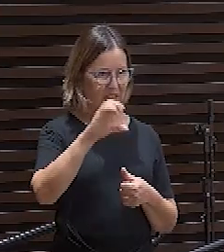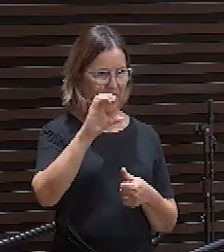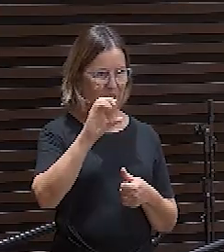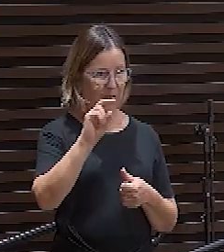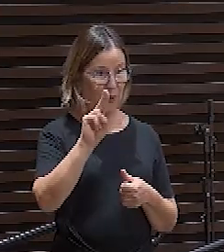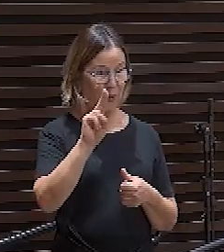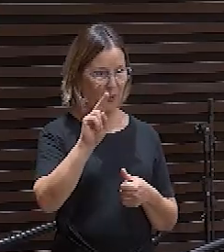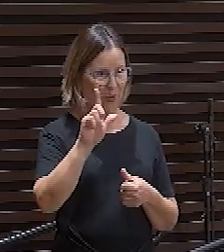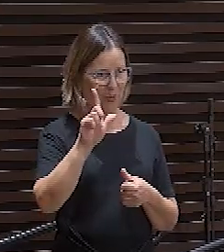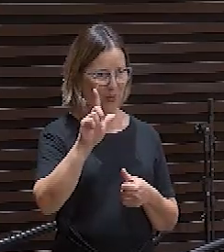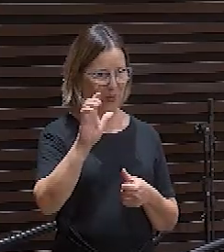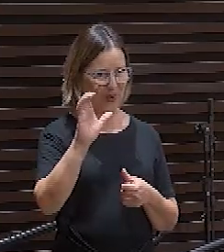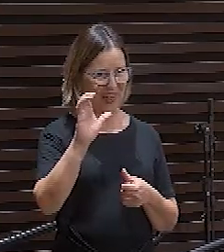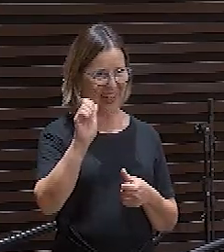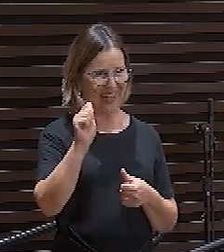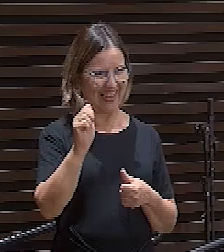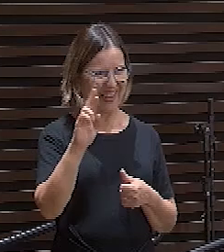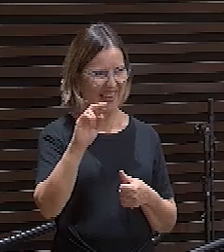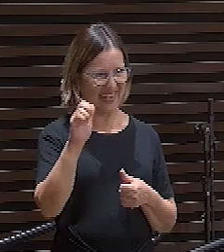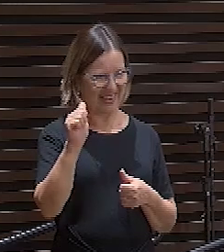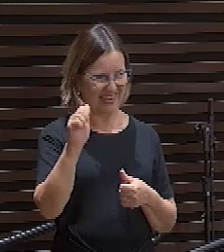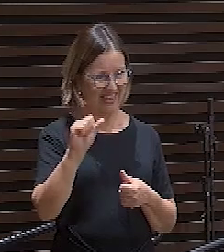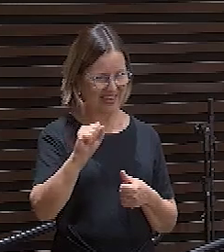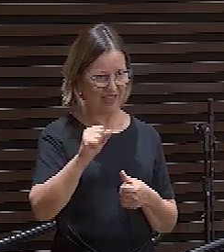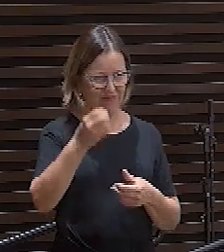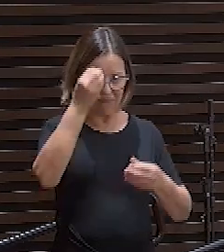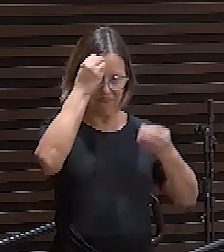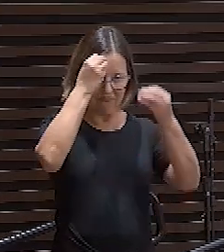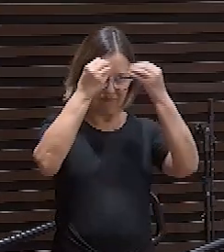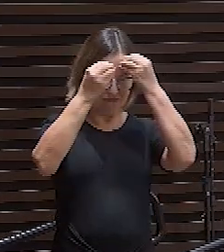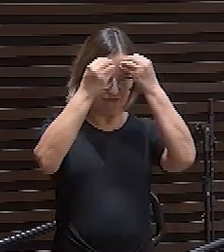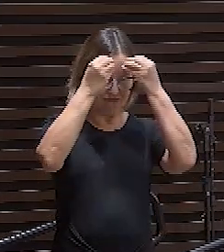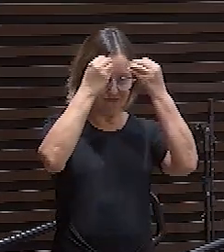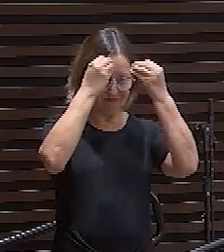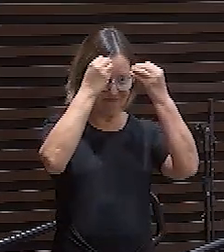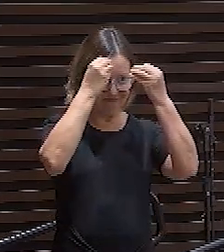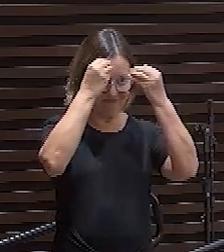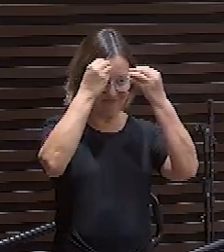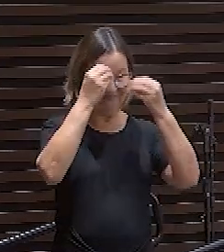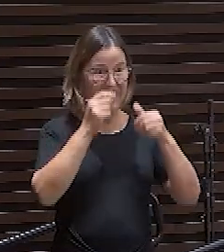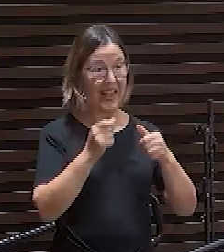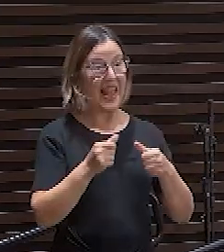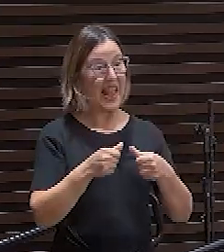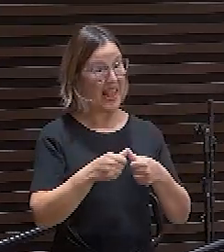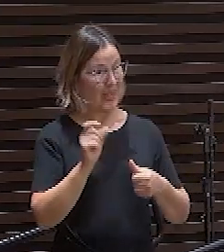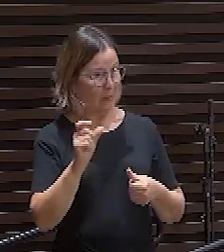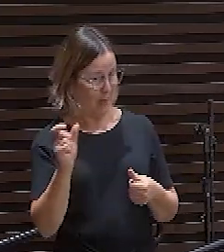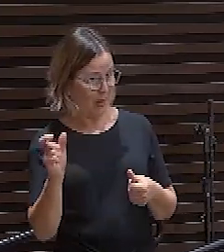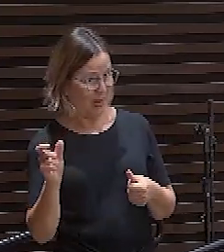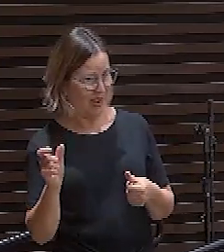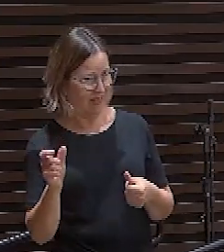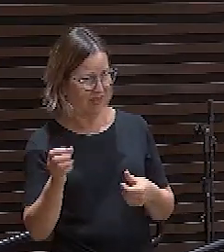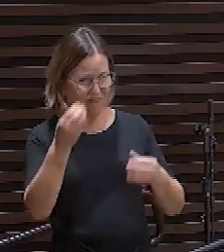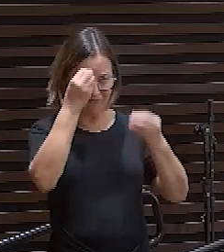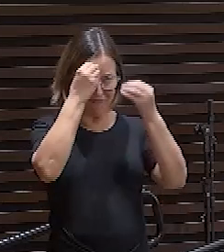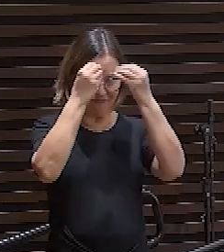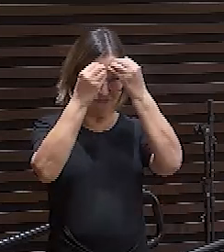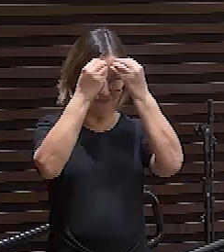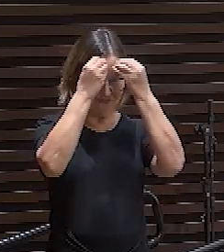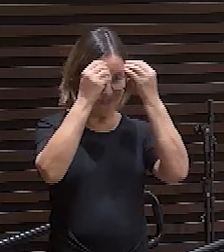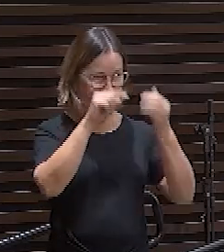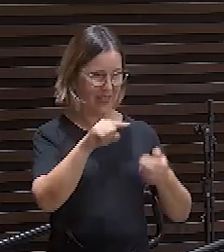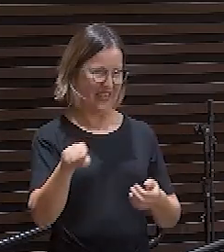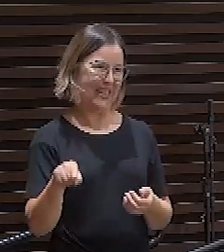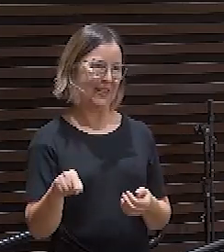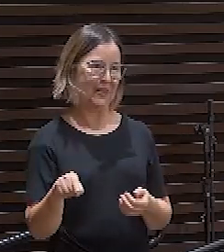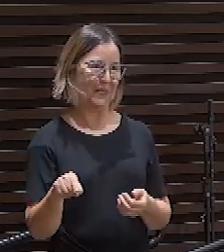cuca, enfia na cabeça. Essas palavras eu vou enfiar na tua cabeça. São as palavras